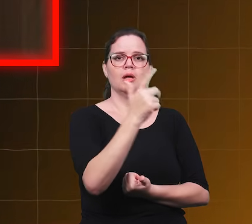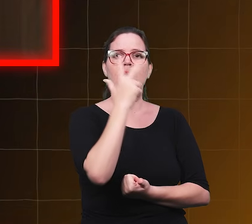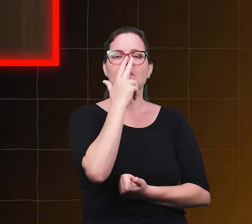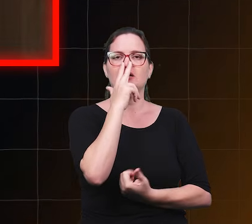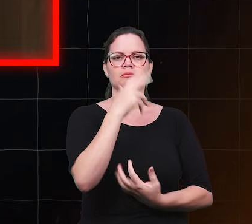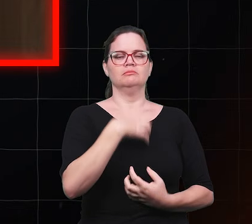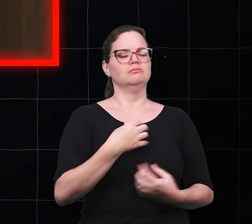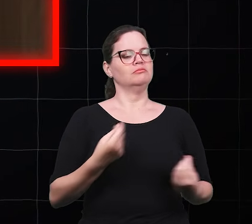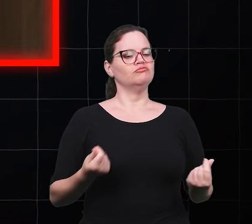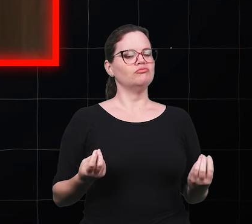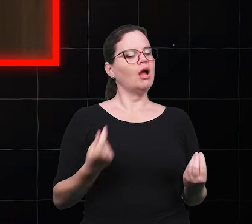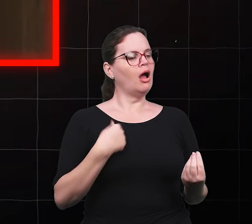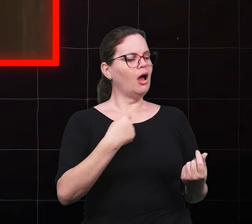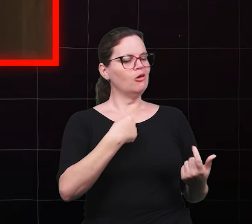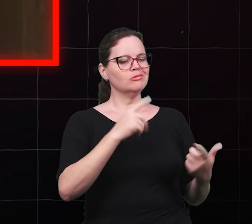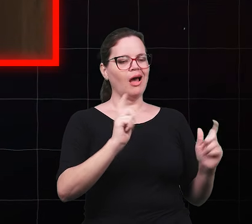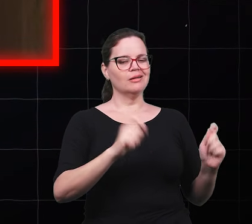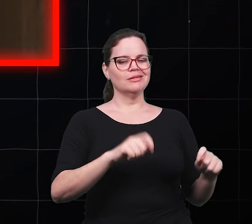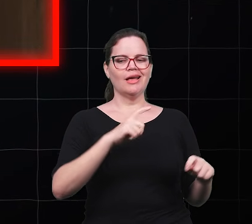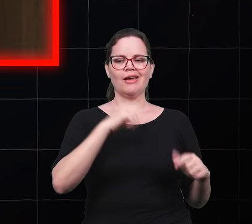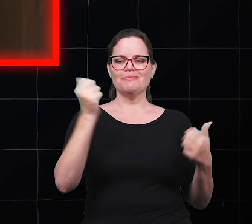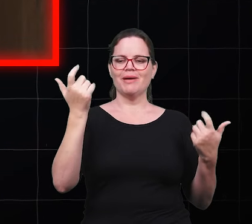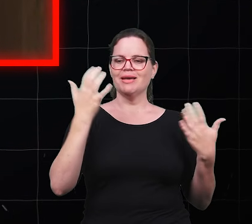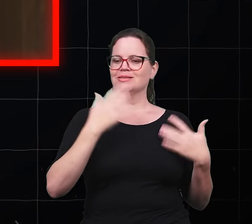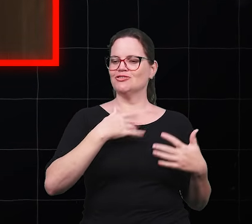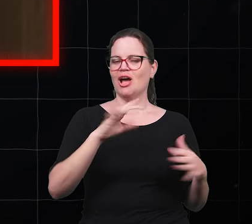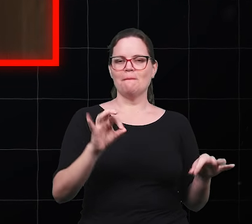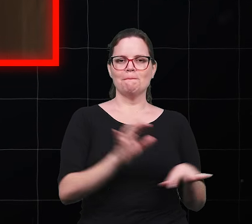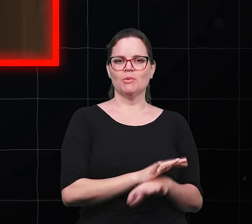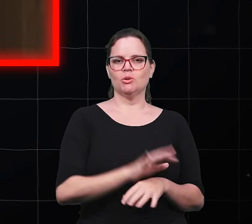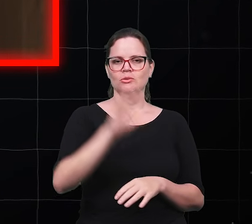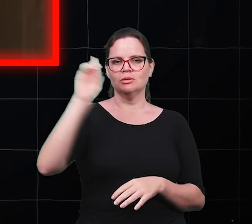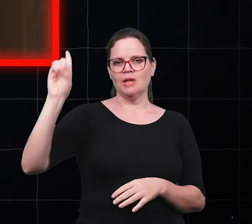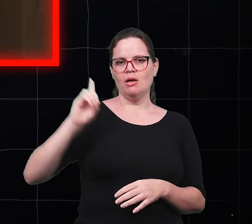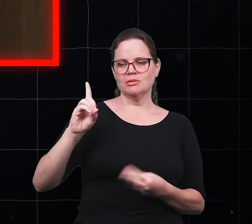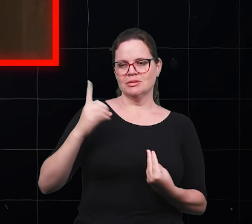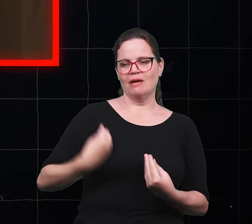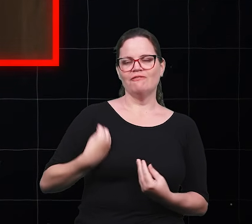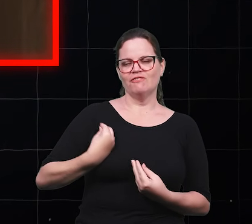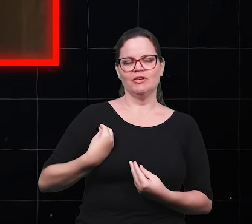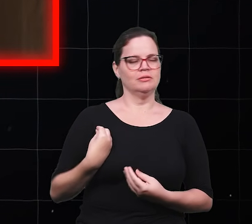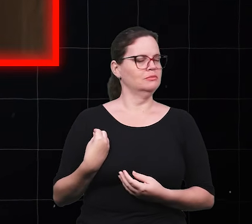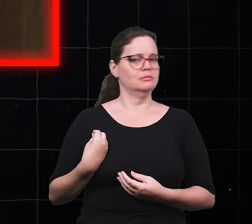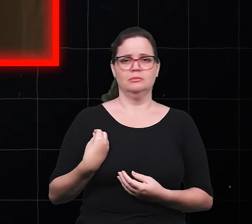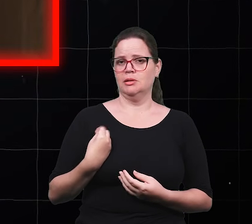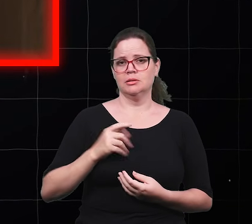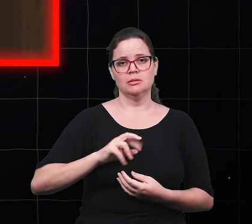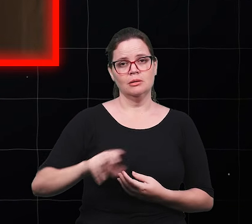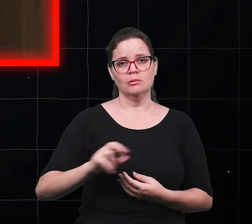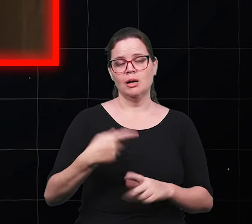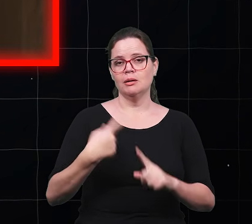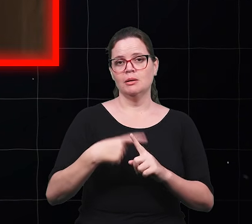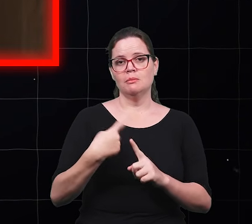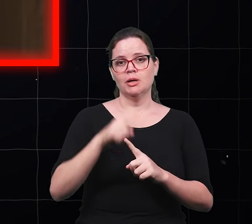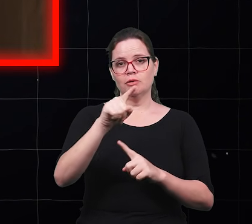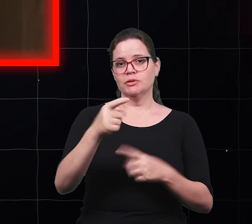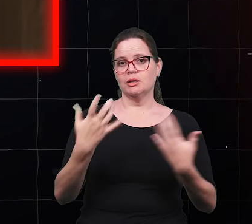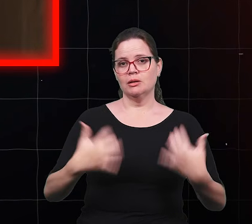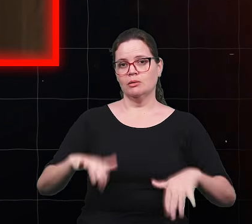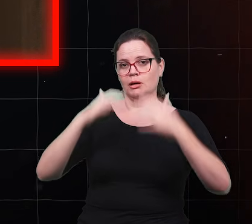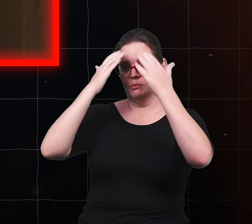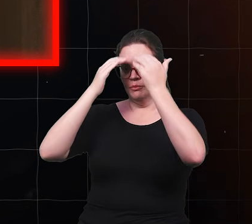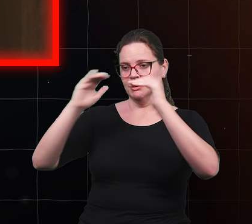sensação de que eu sou abençoado, de que Deus está me dirigindo, mas indo contra o projeto que está